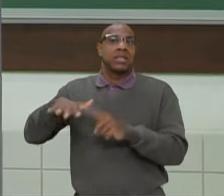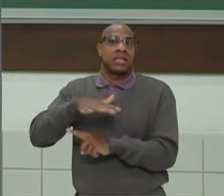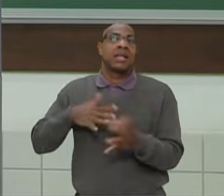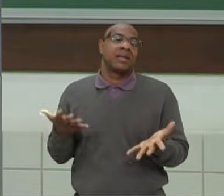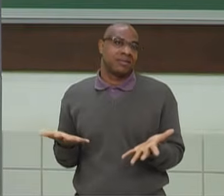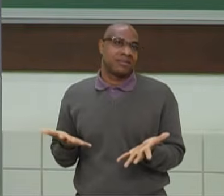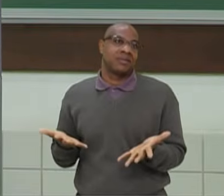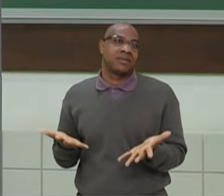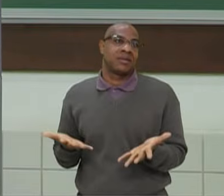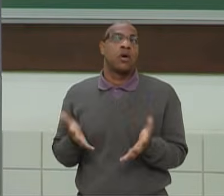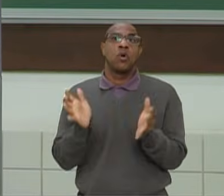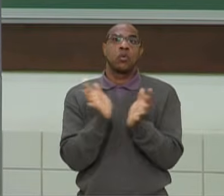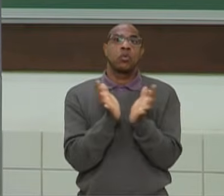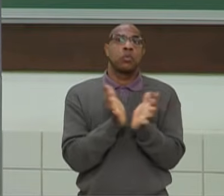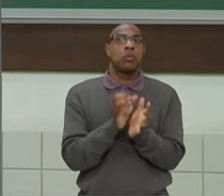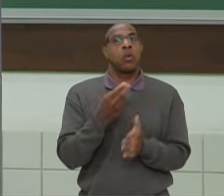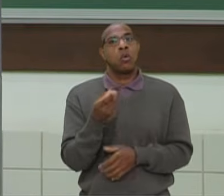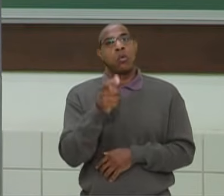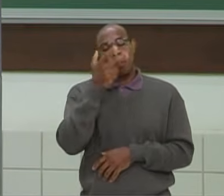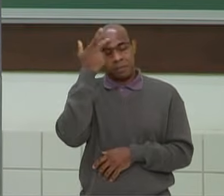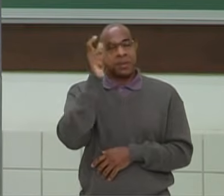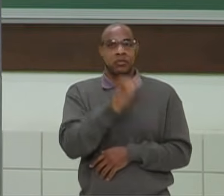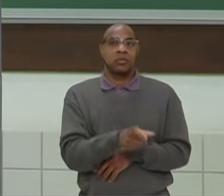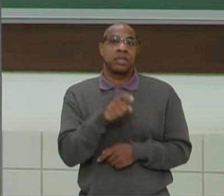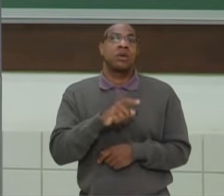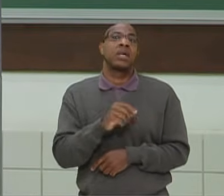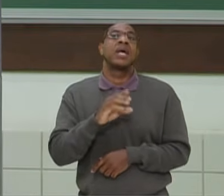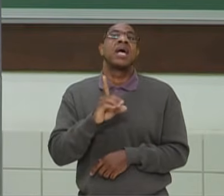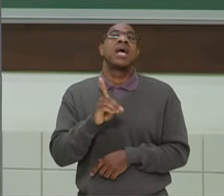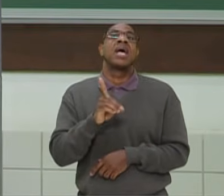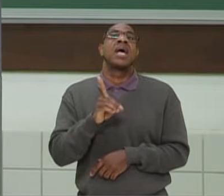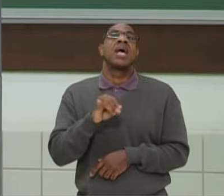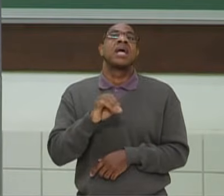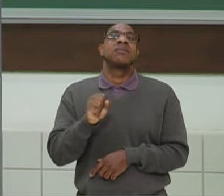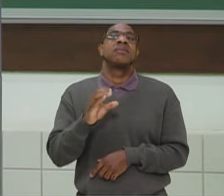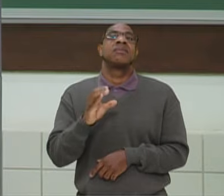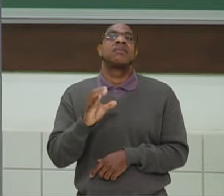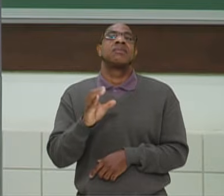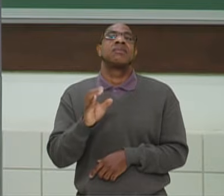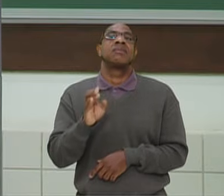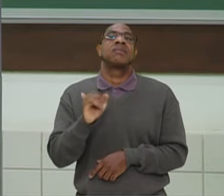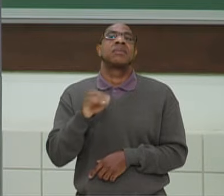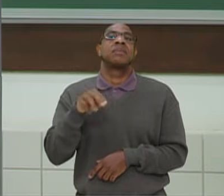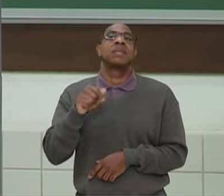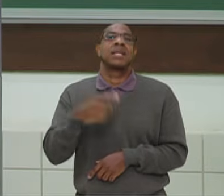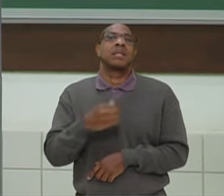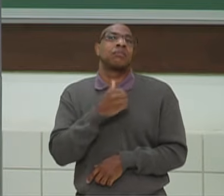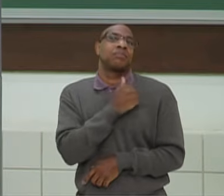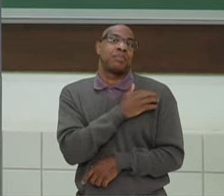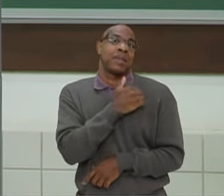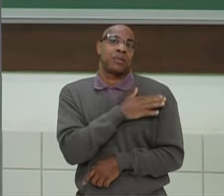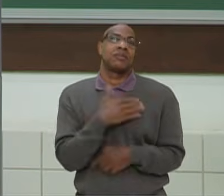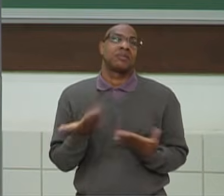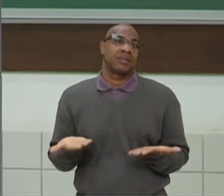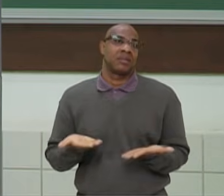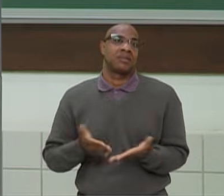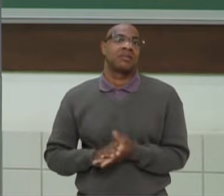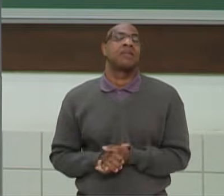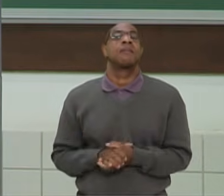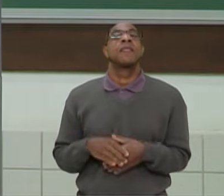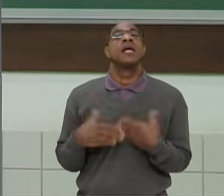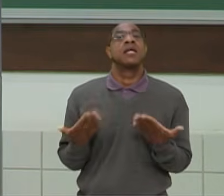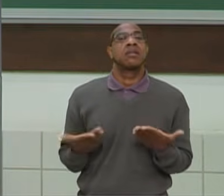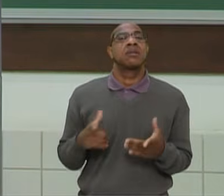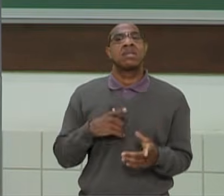exclui grupos ou pessoas, você está discriminando, né? E aí tem vários tipos, a gente falou, a discriminação